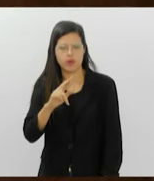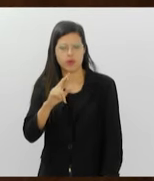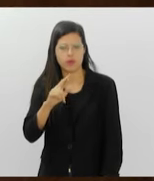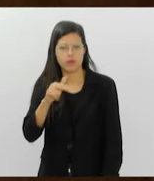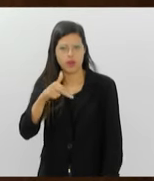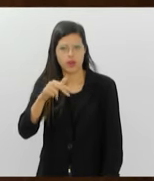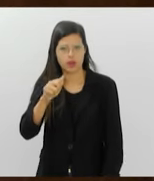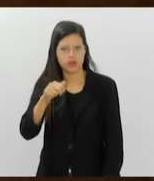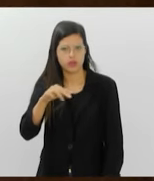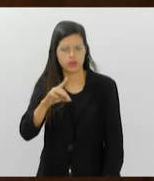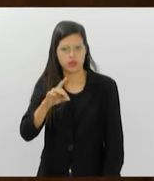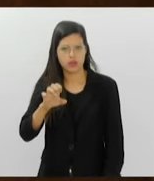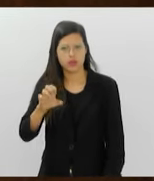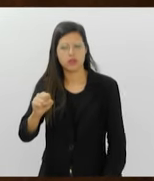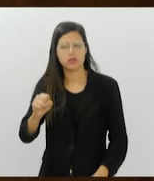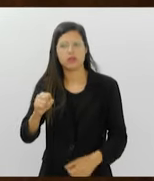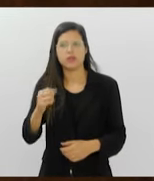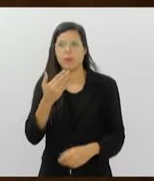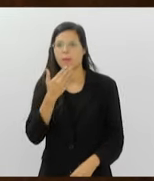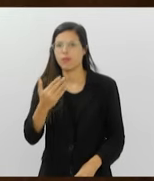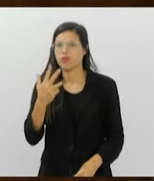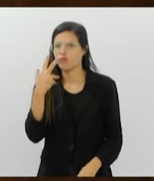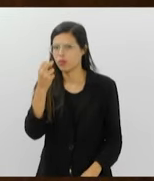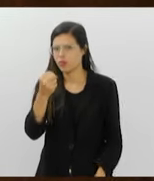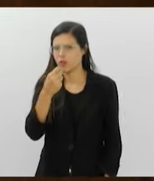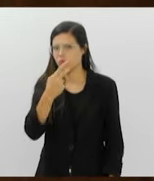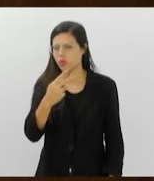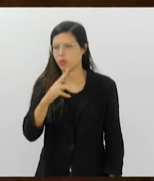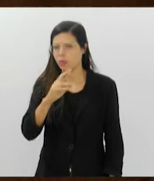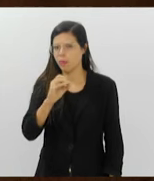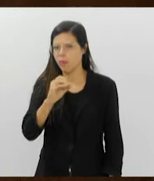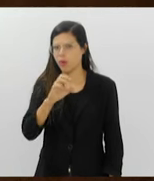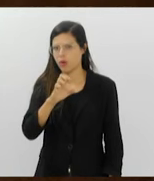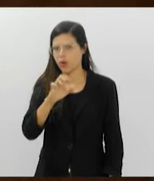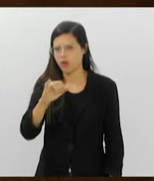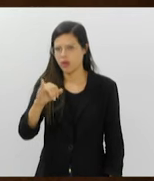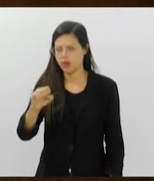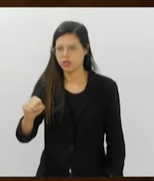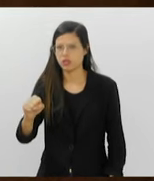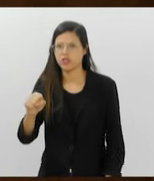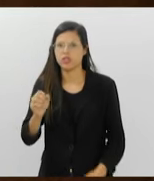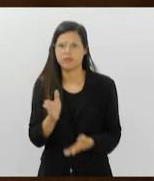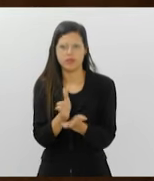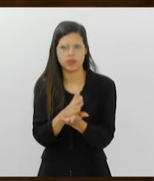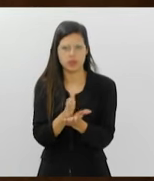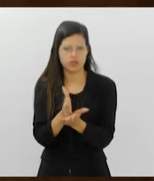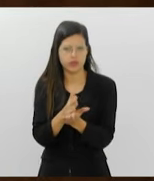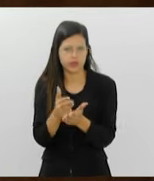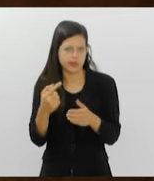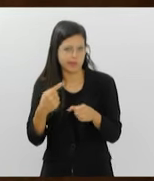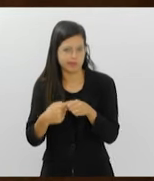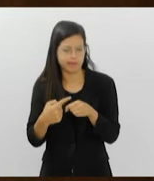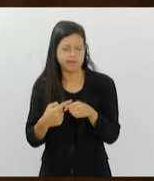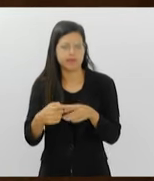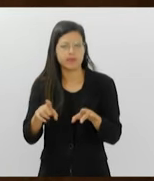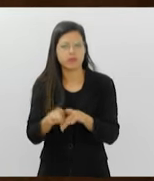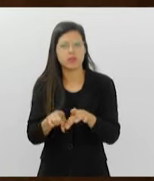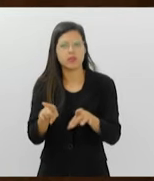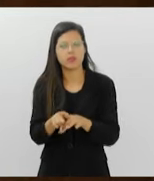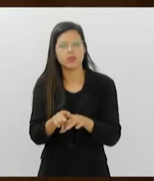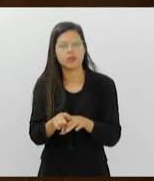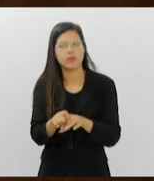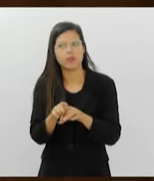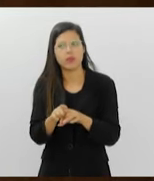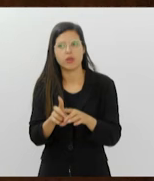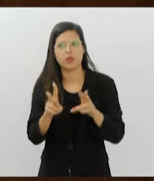pedir um fortalecimento do PROEIS nas divisas e em Aus. E também na questão da ocupação ali,